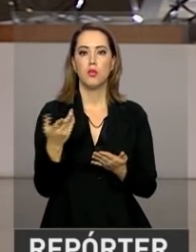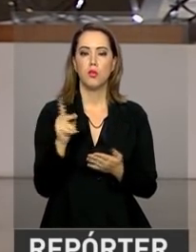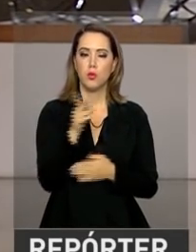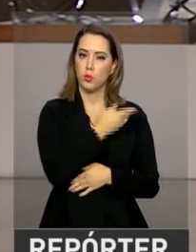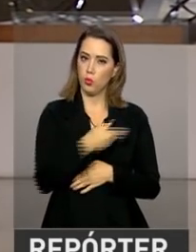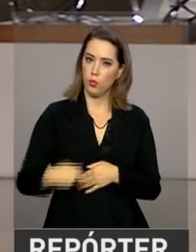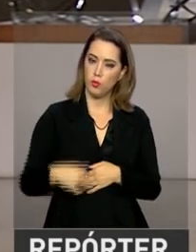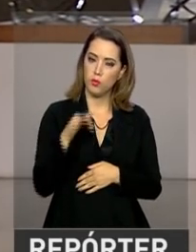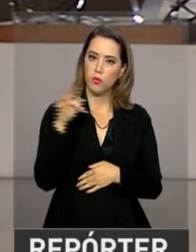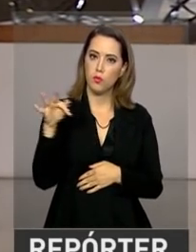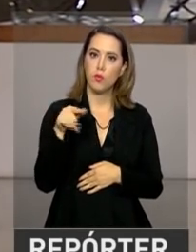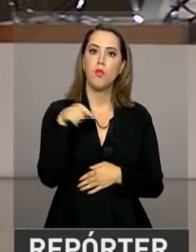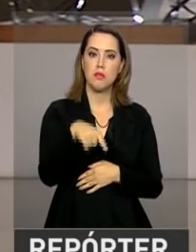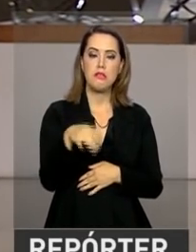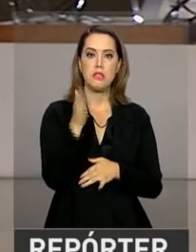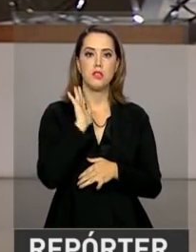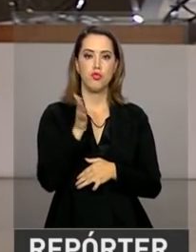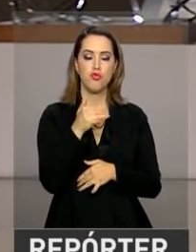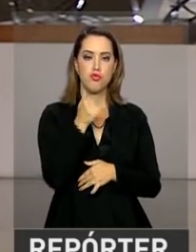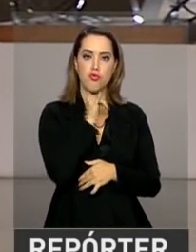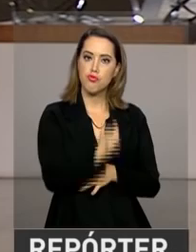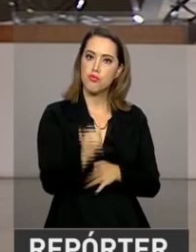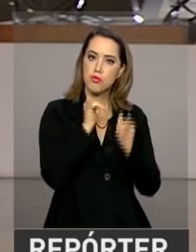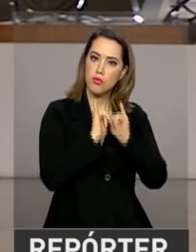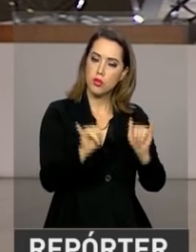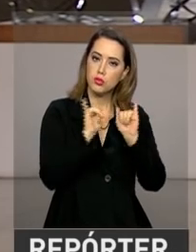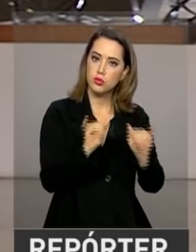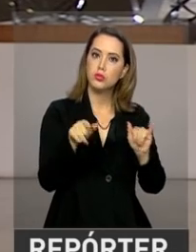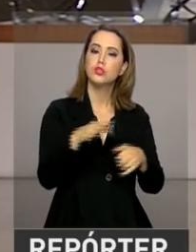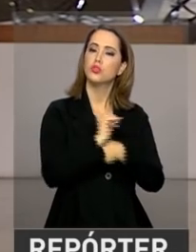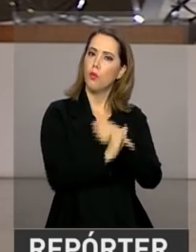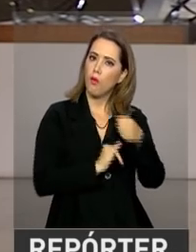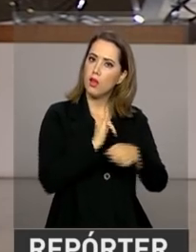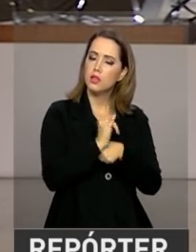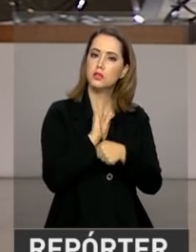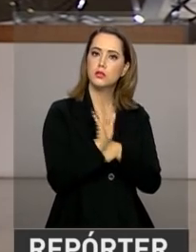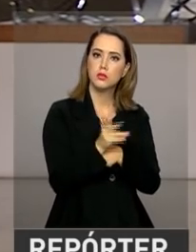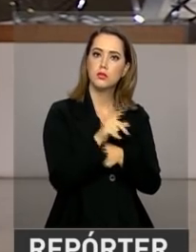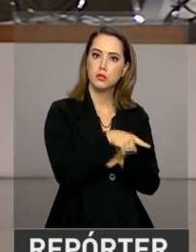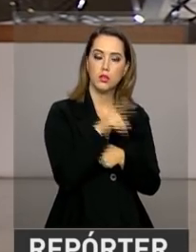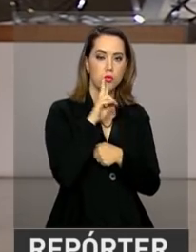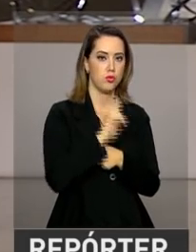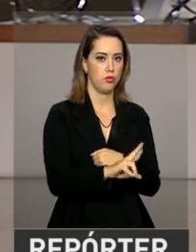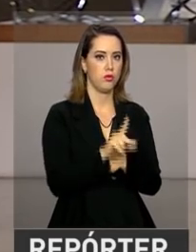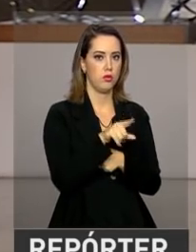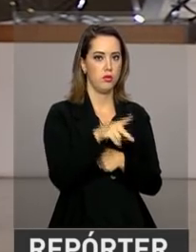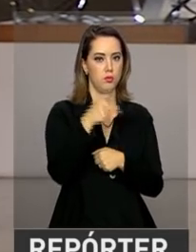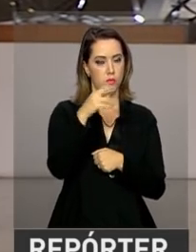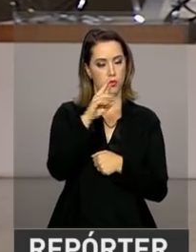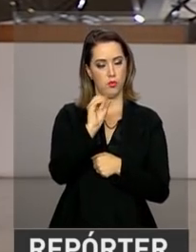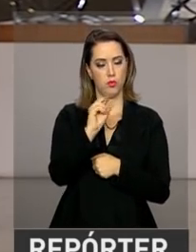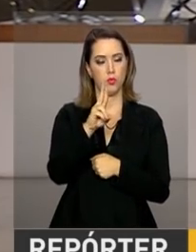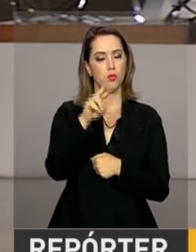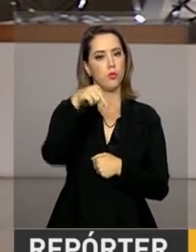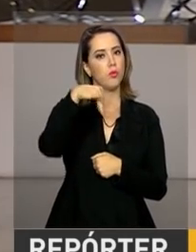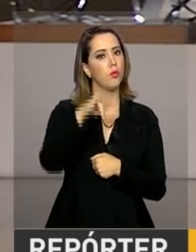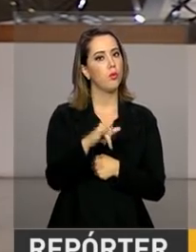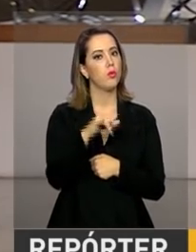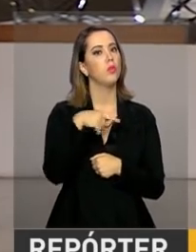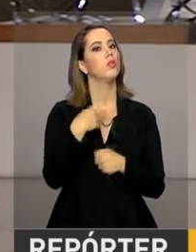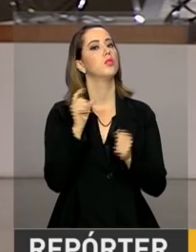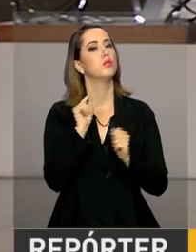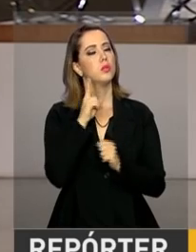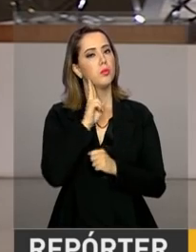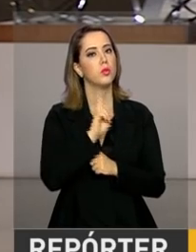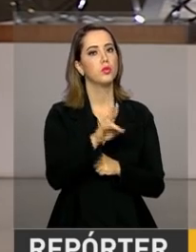governo federal, ele foi divulgado, já foi divulgado e pode ser consultado, já tá disponível para consulta no site do programa na